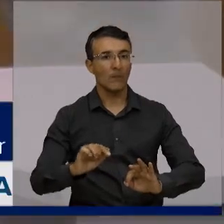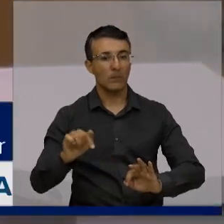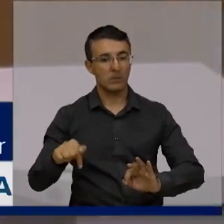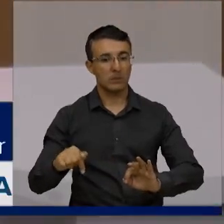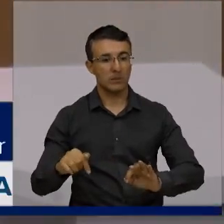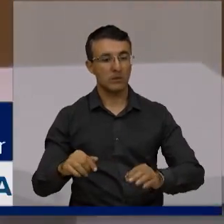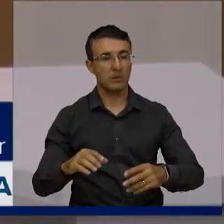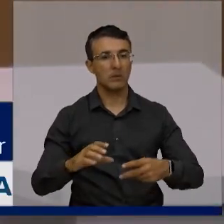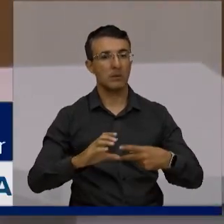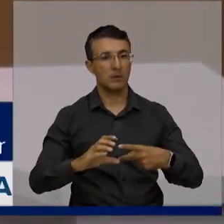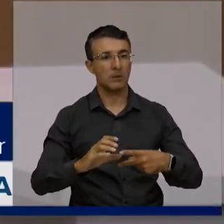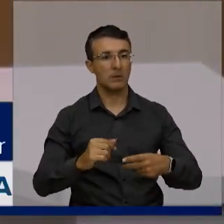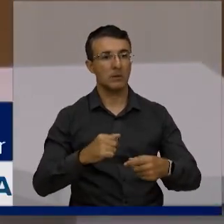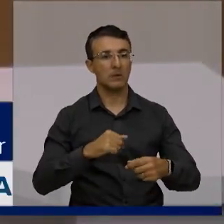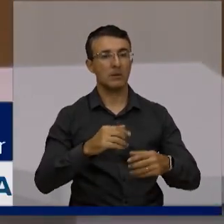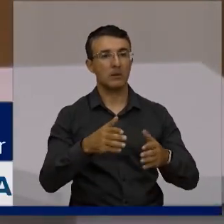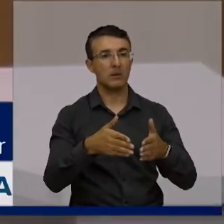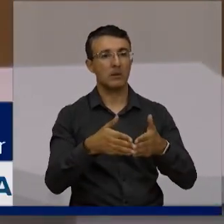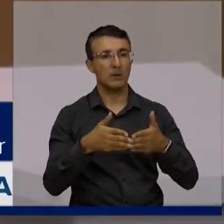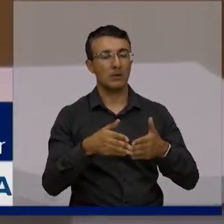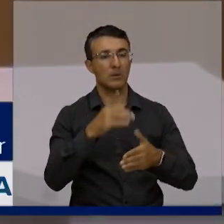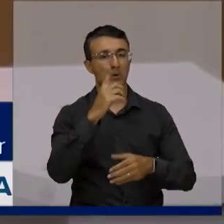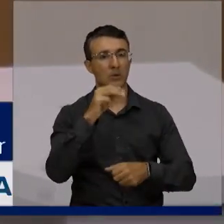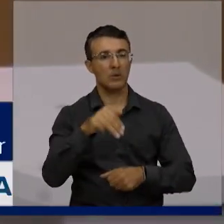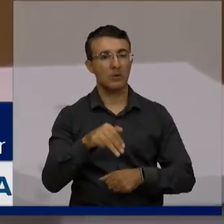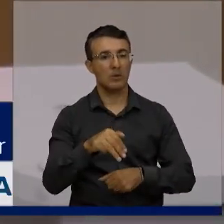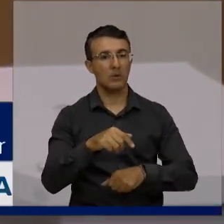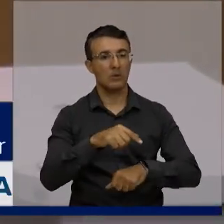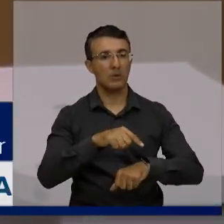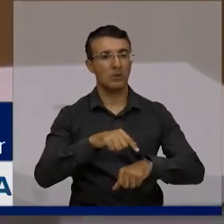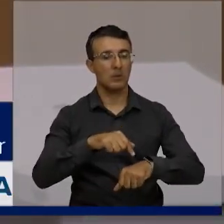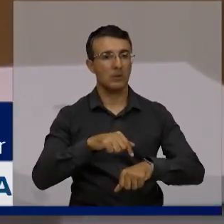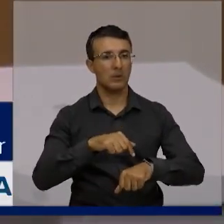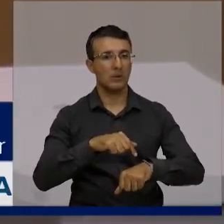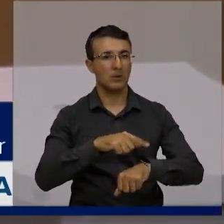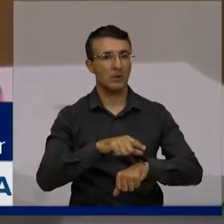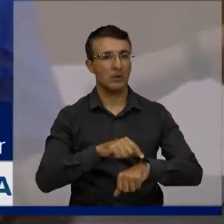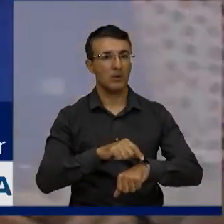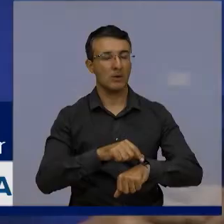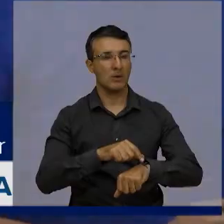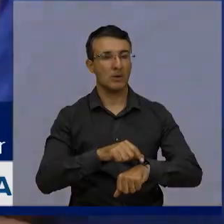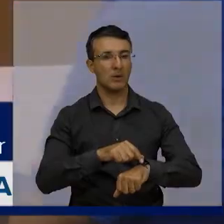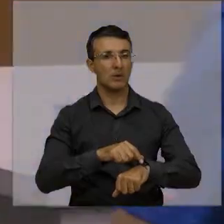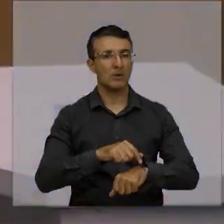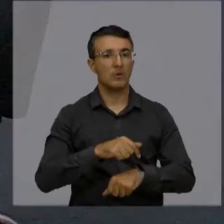silêncio pelo passamento do senhor Luiz Ângelo Martins.